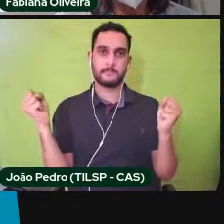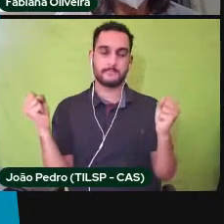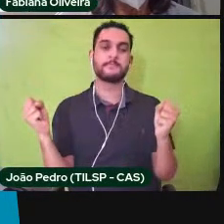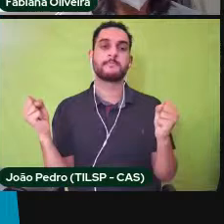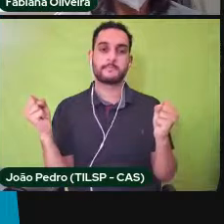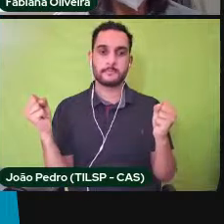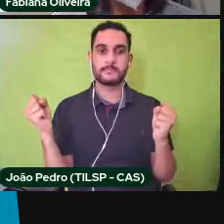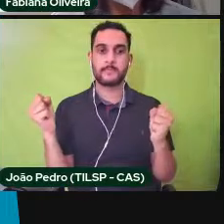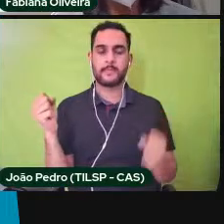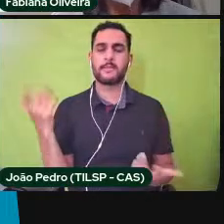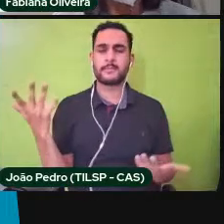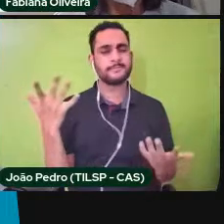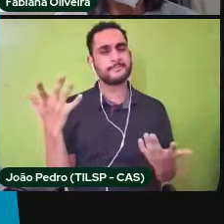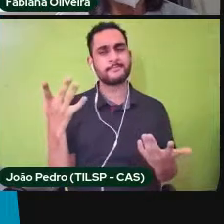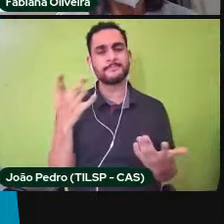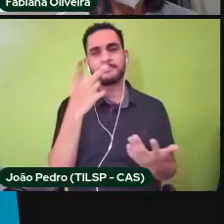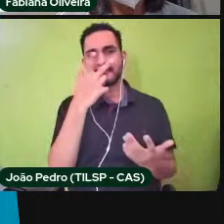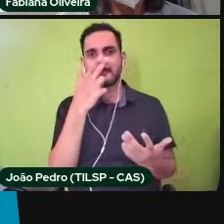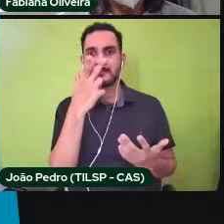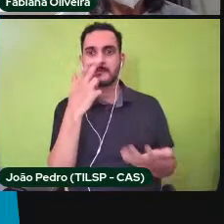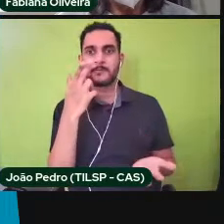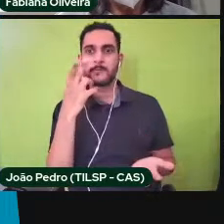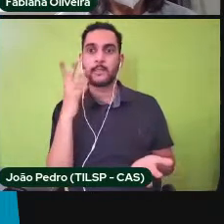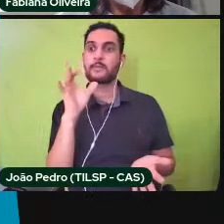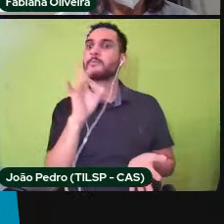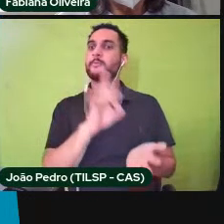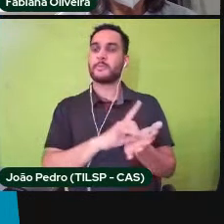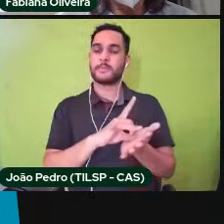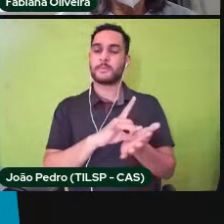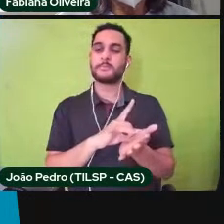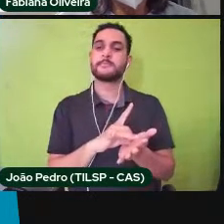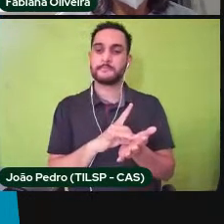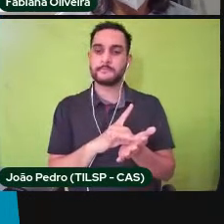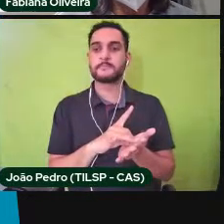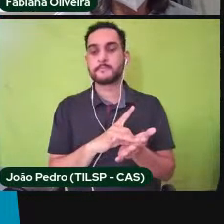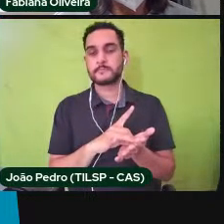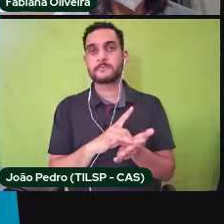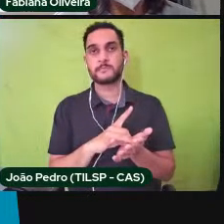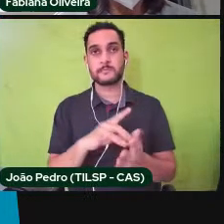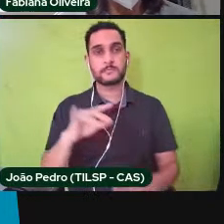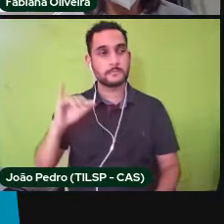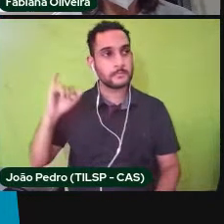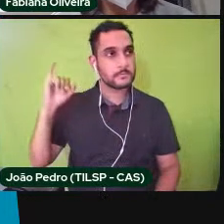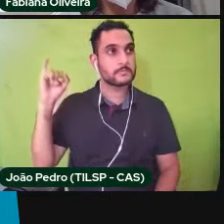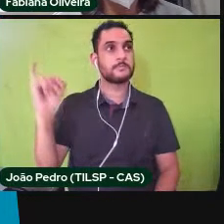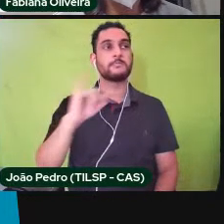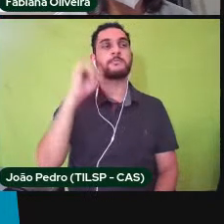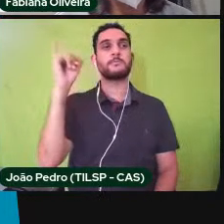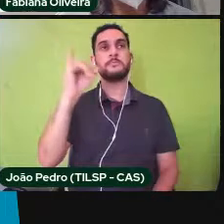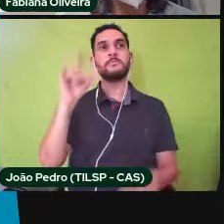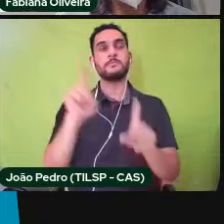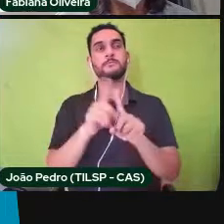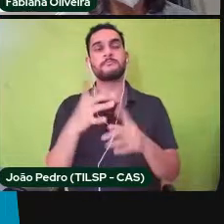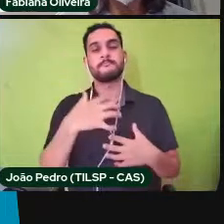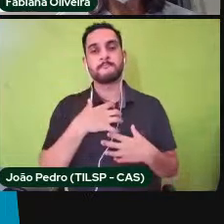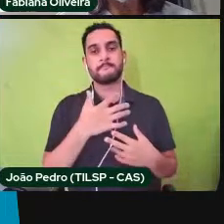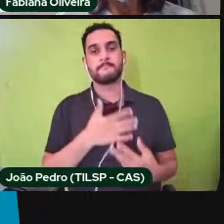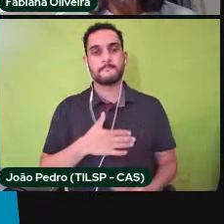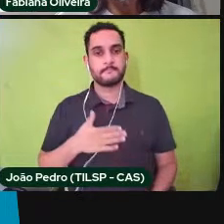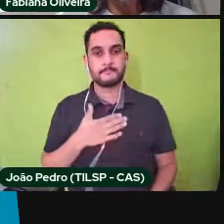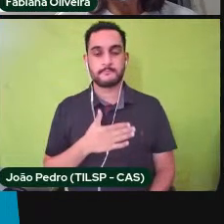por incrível que pareça, verdadeira. É muito salutar e prazeroso quando nós escutamos